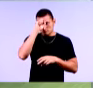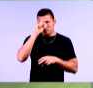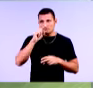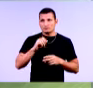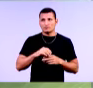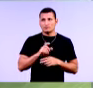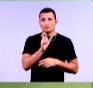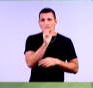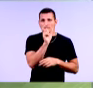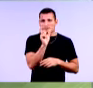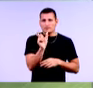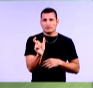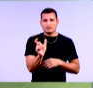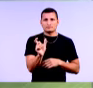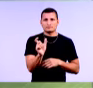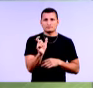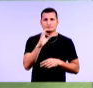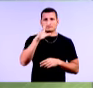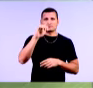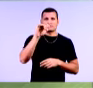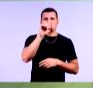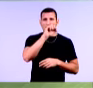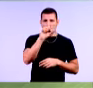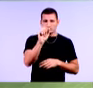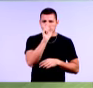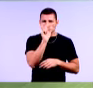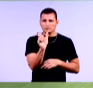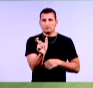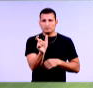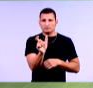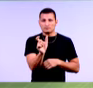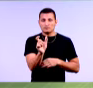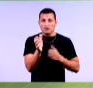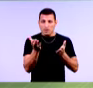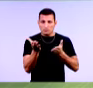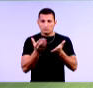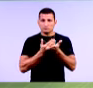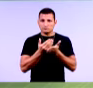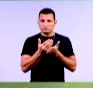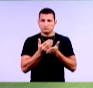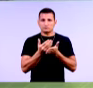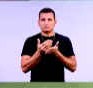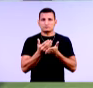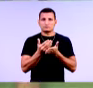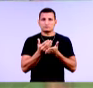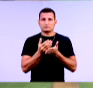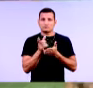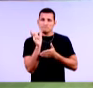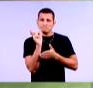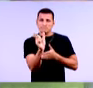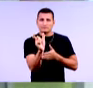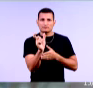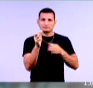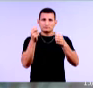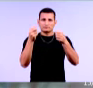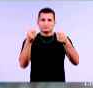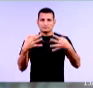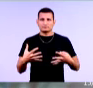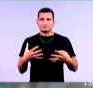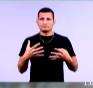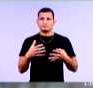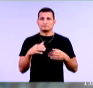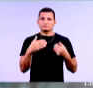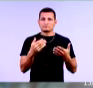uso a palavra reservada class, olha, a partir de agora eu estou definindo algo para você. Então vou usar